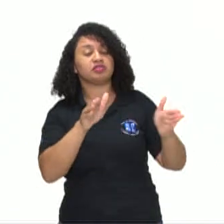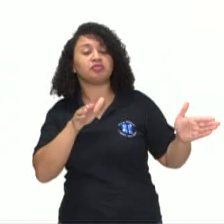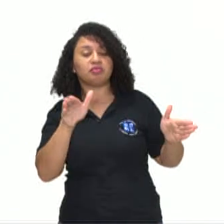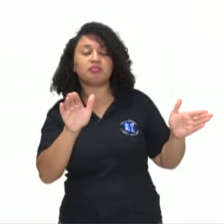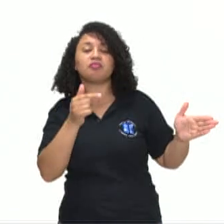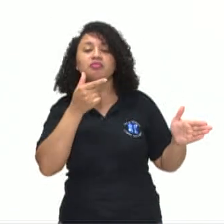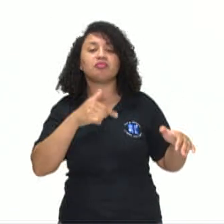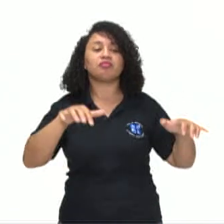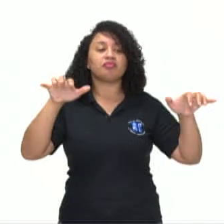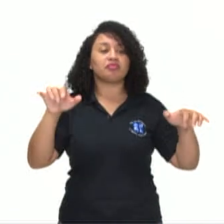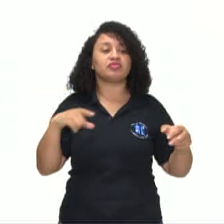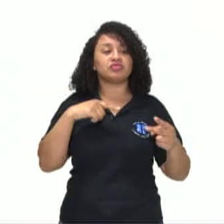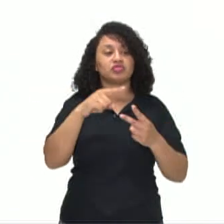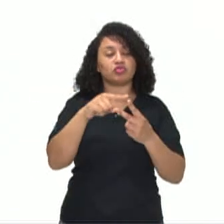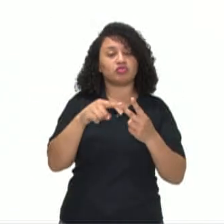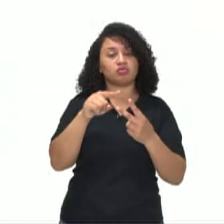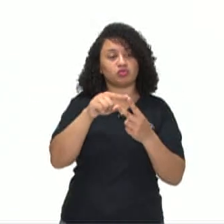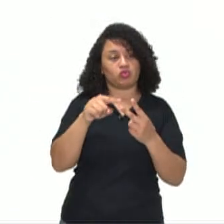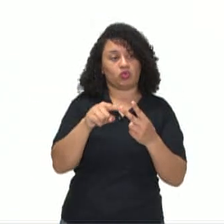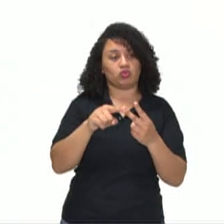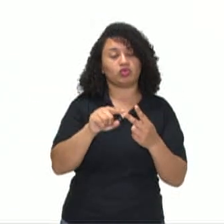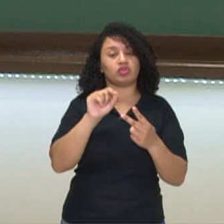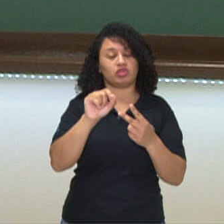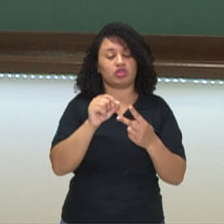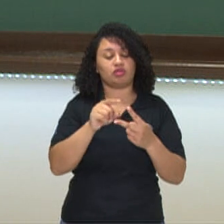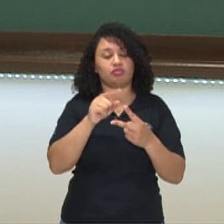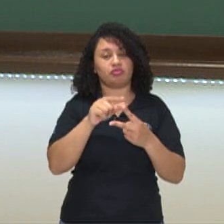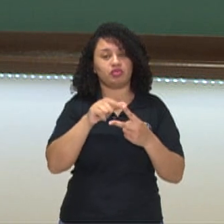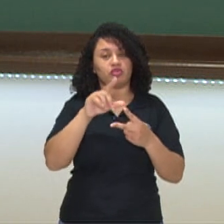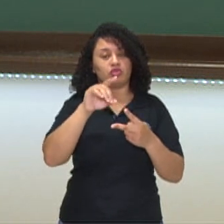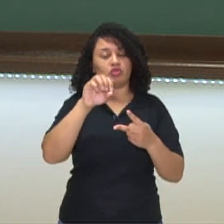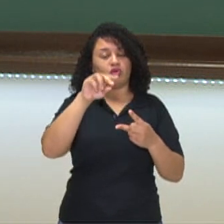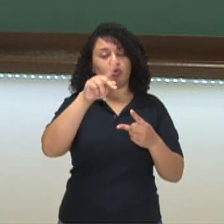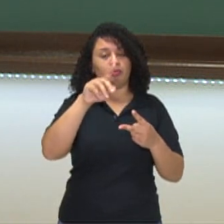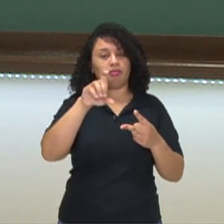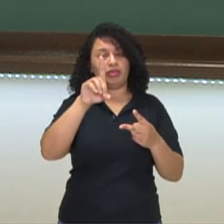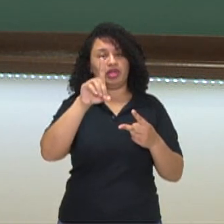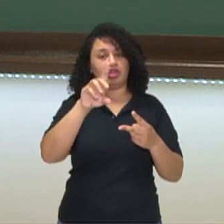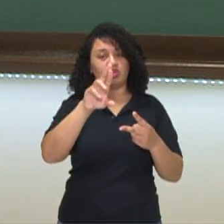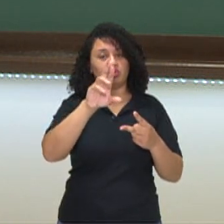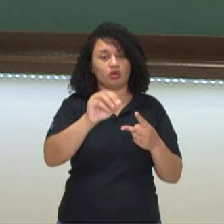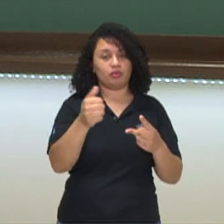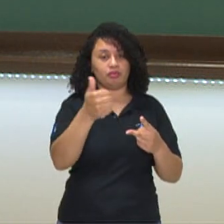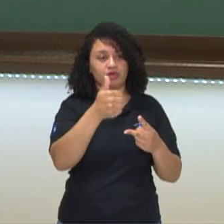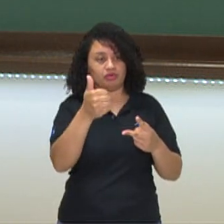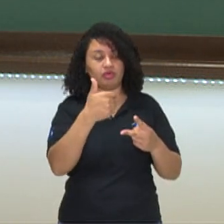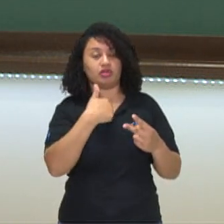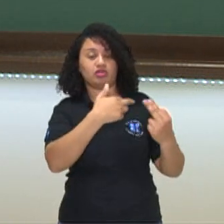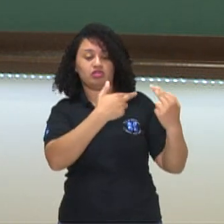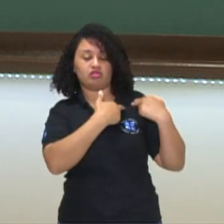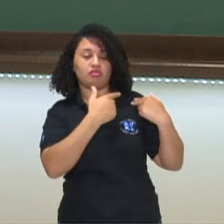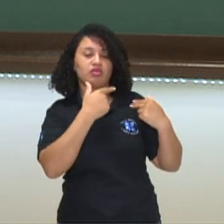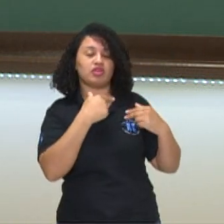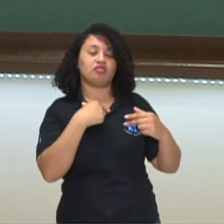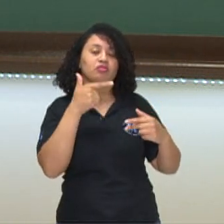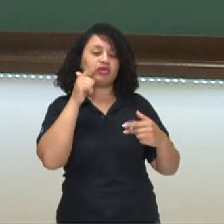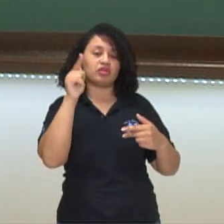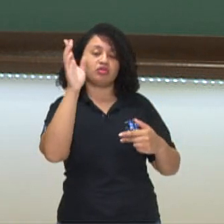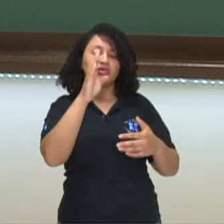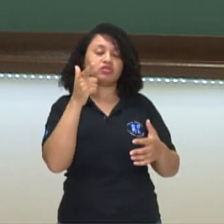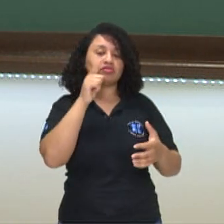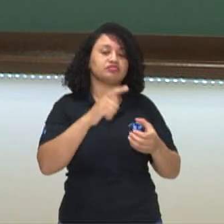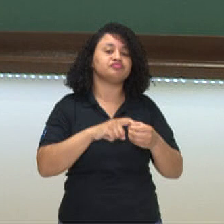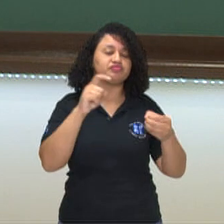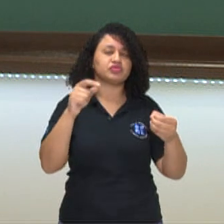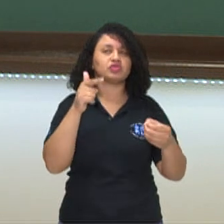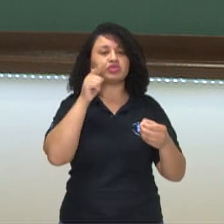e nós tivemos dois monarcas, né? Dom Pedro I, responsável pela independência do Brasil, governou